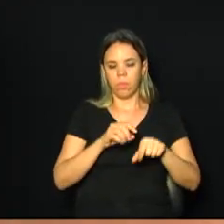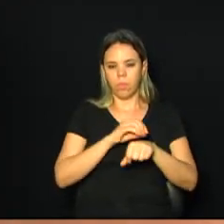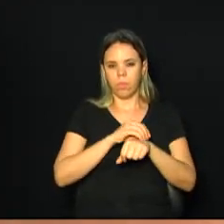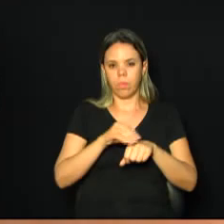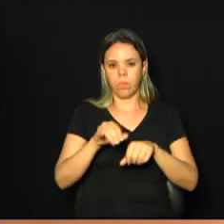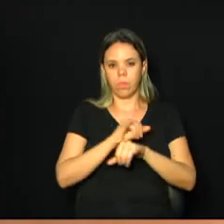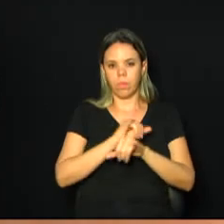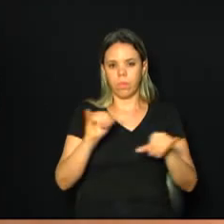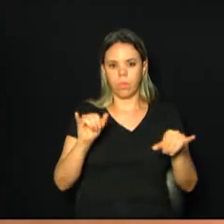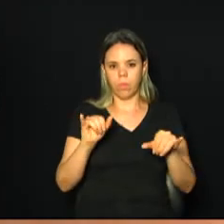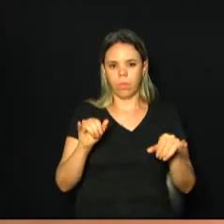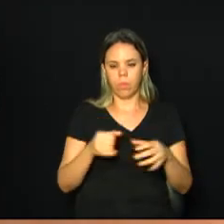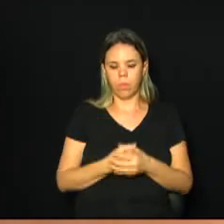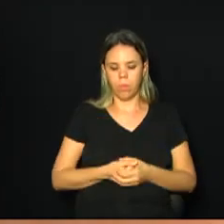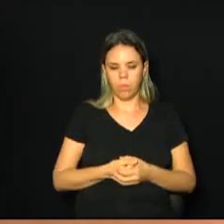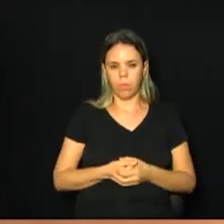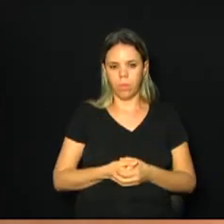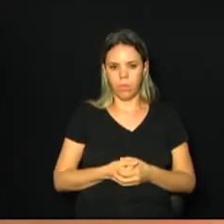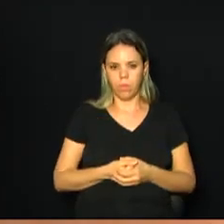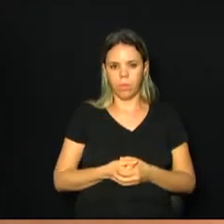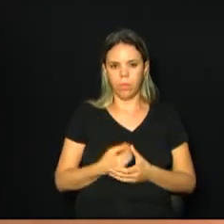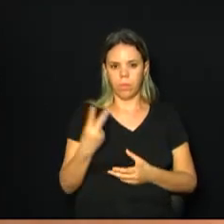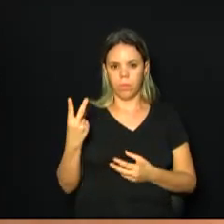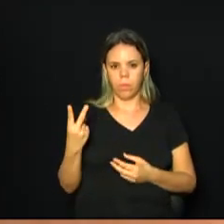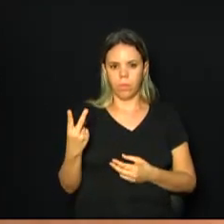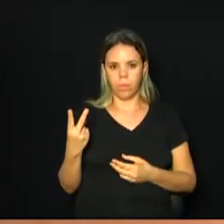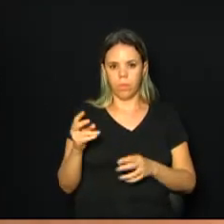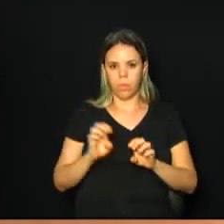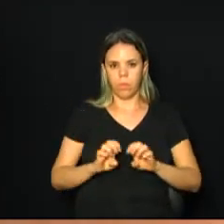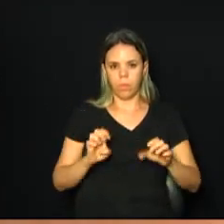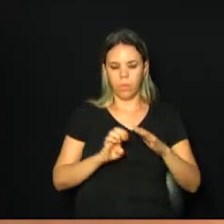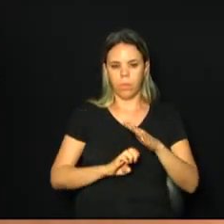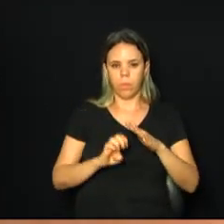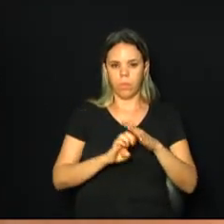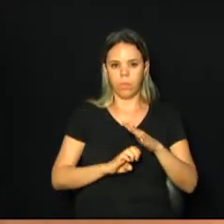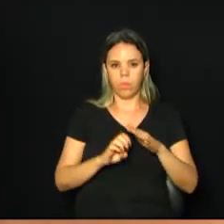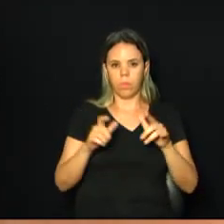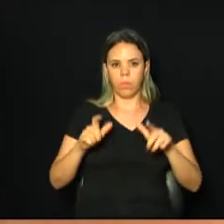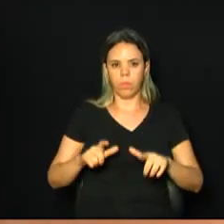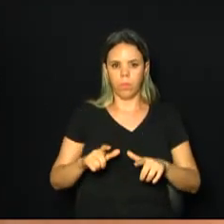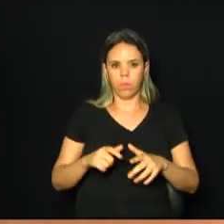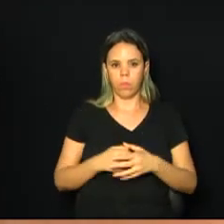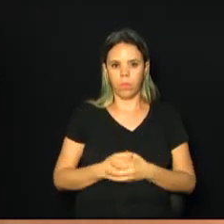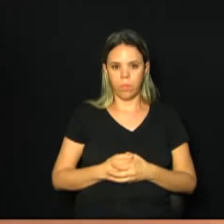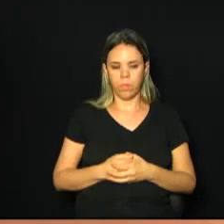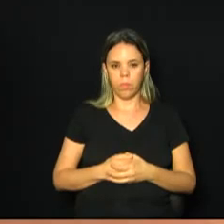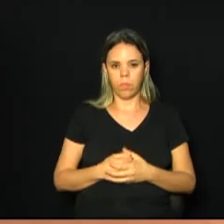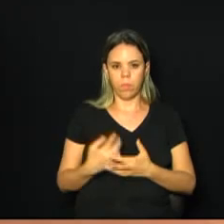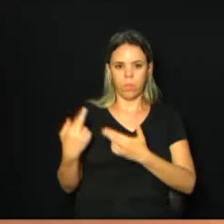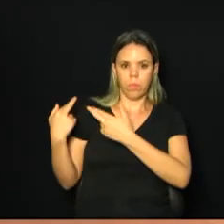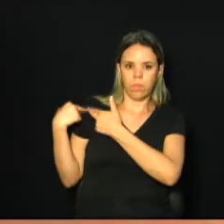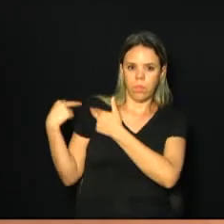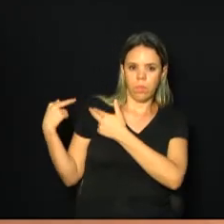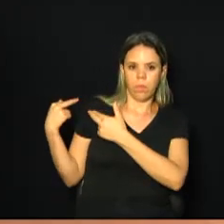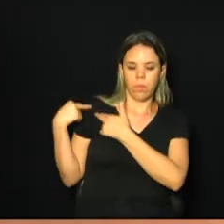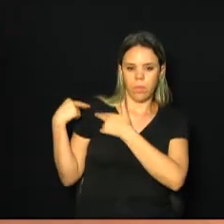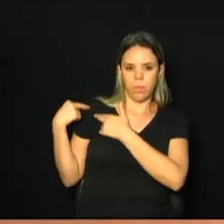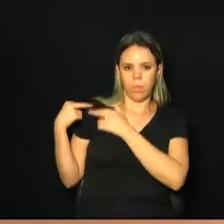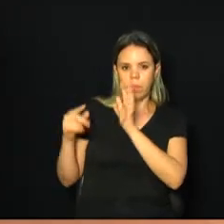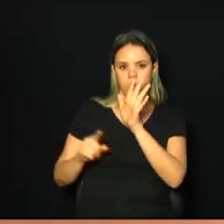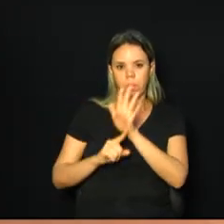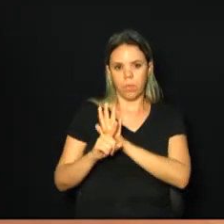por mais de duas empresas, aonde você identifica a responsabilidade da vazão desses